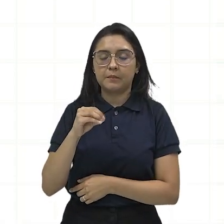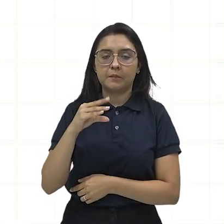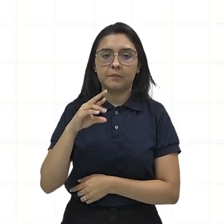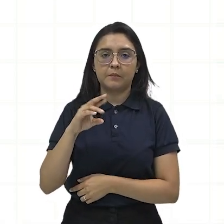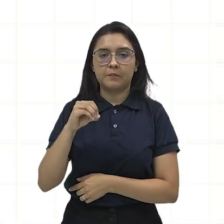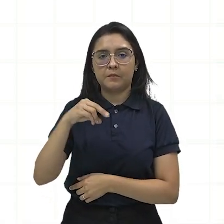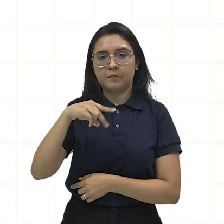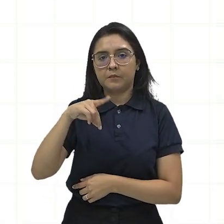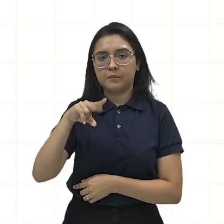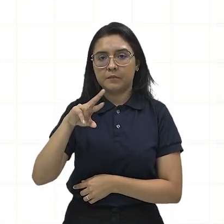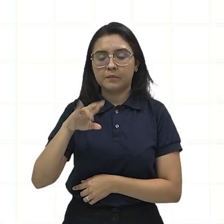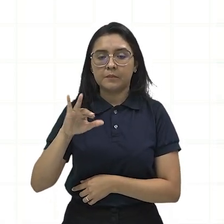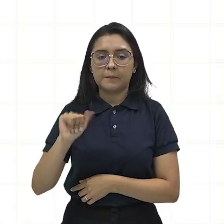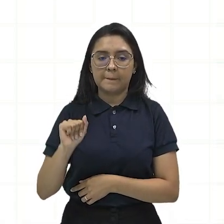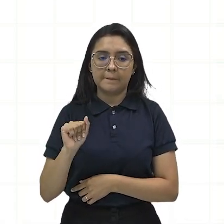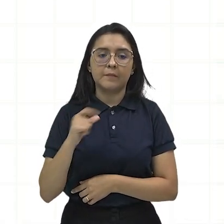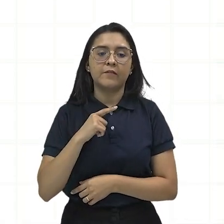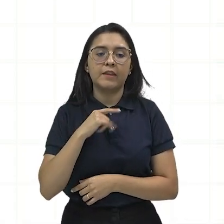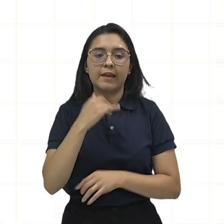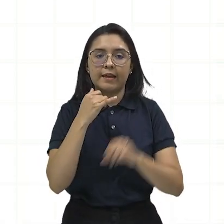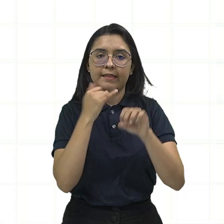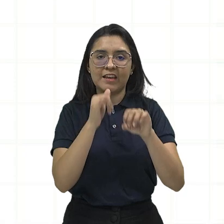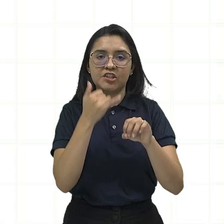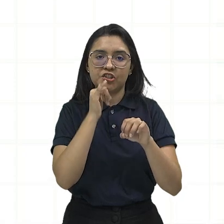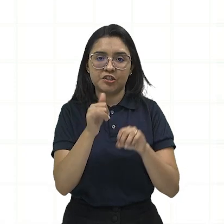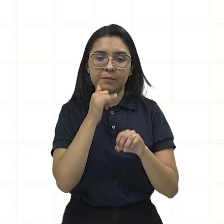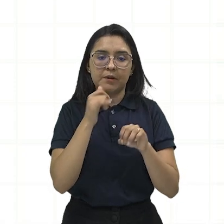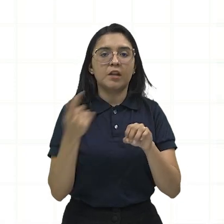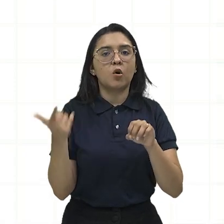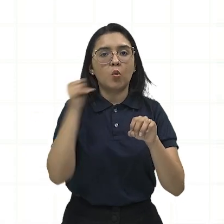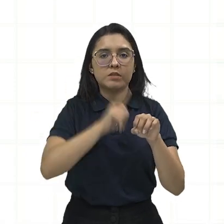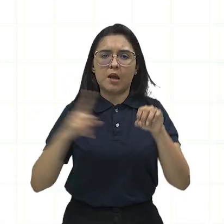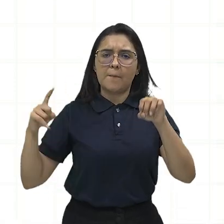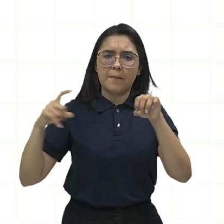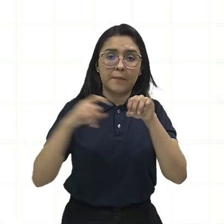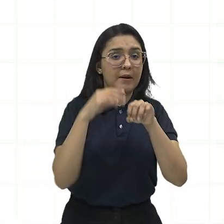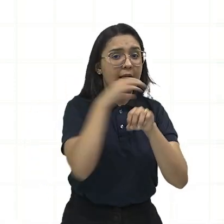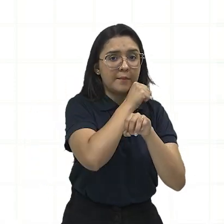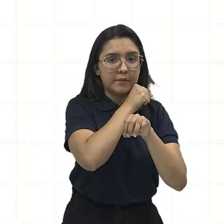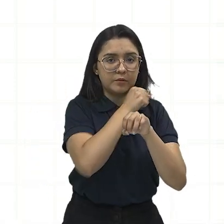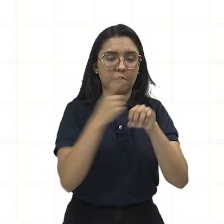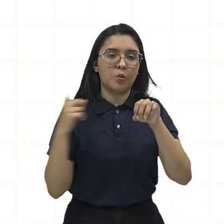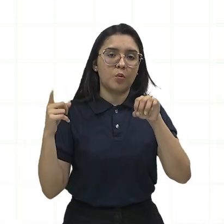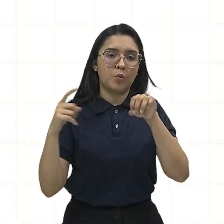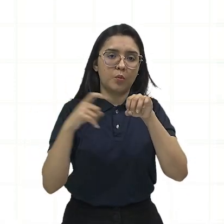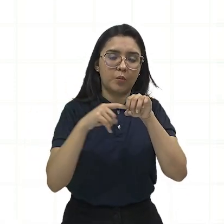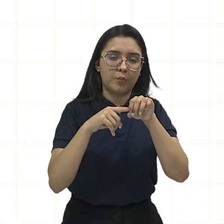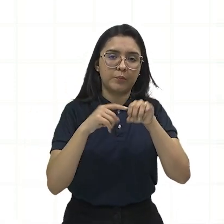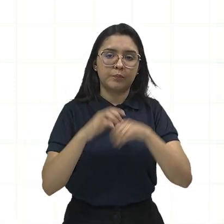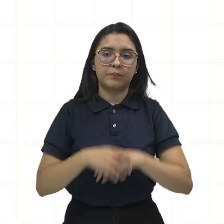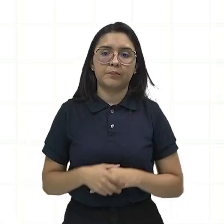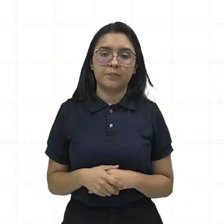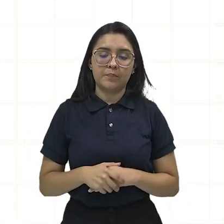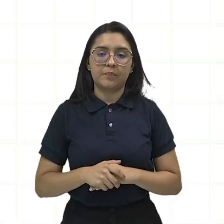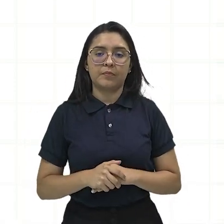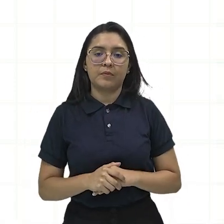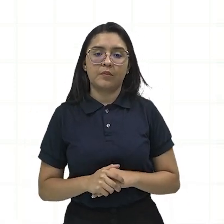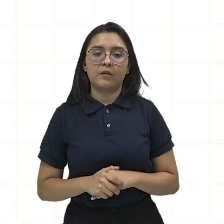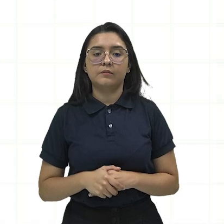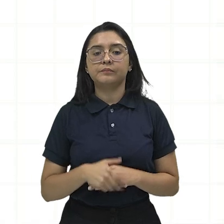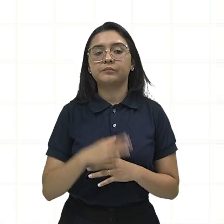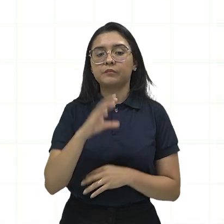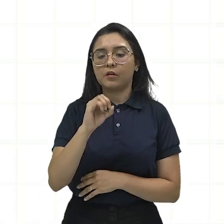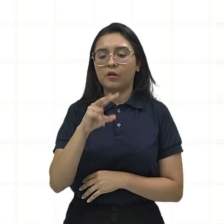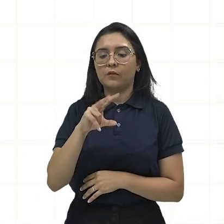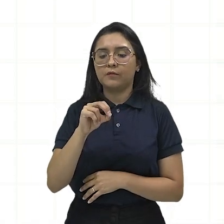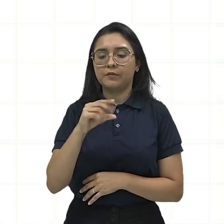dar muita energia para que o espermatozoide consiga nadar e penetrar no ovócito. E o ovócito ele